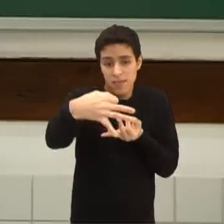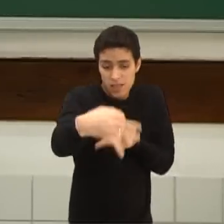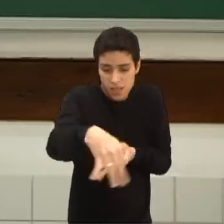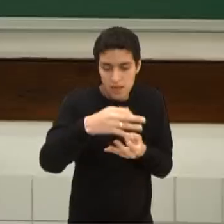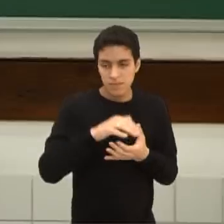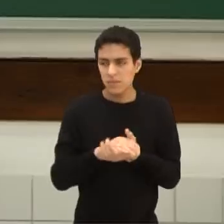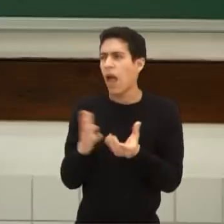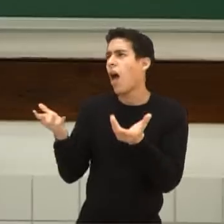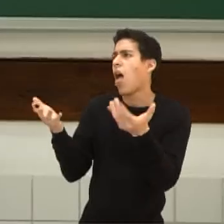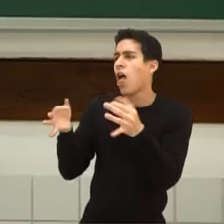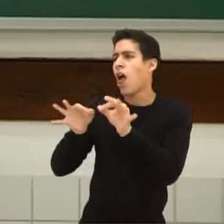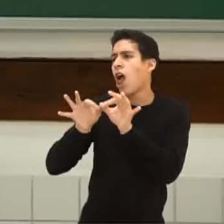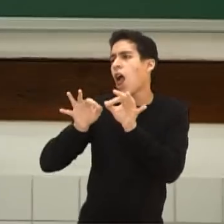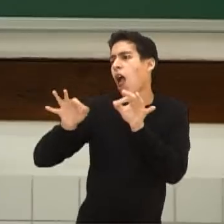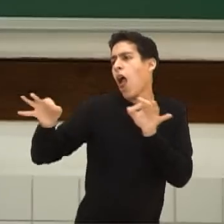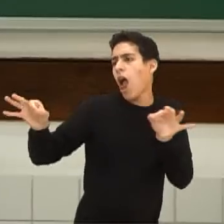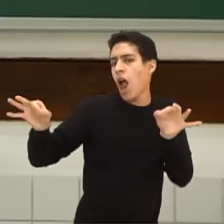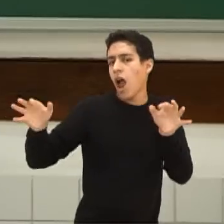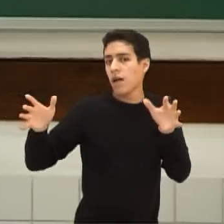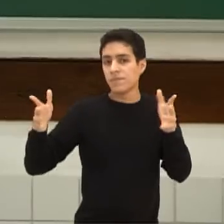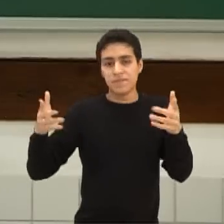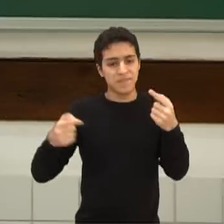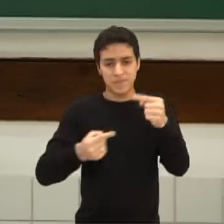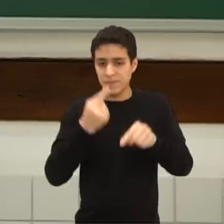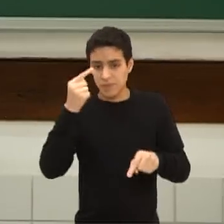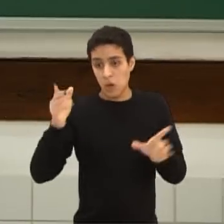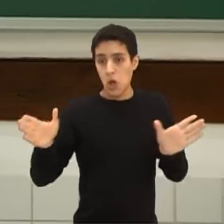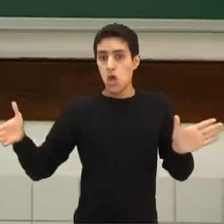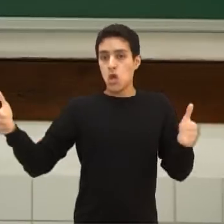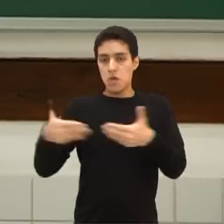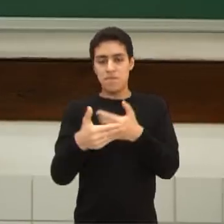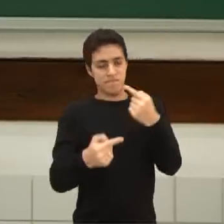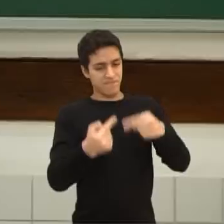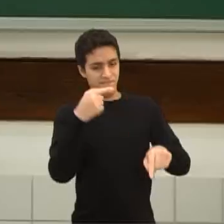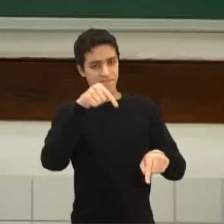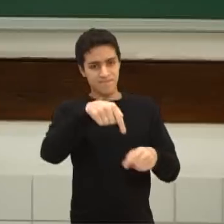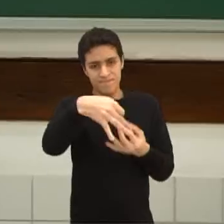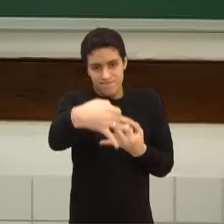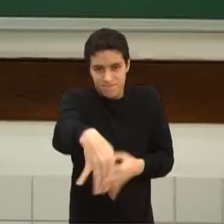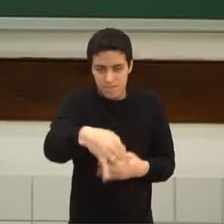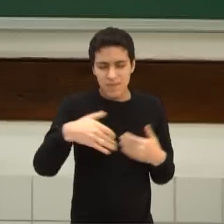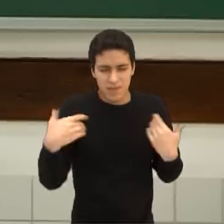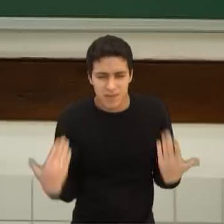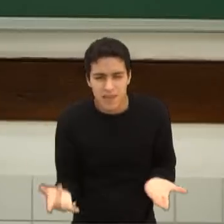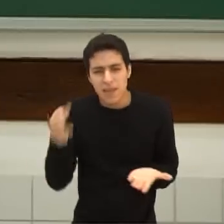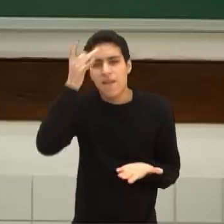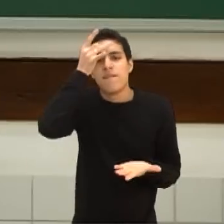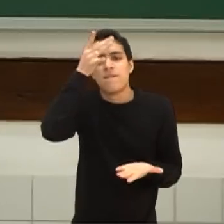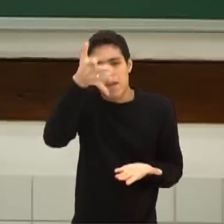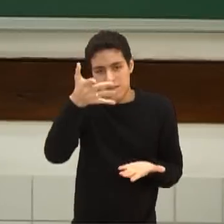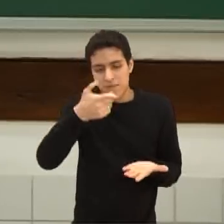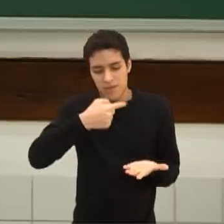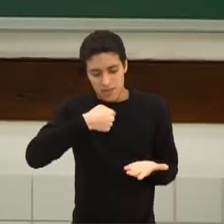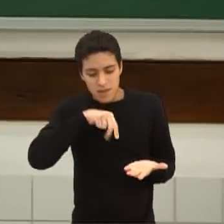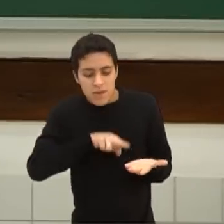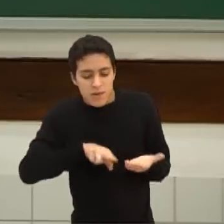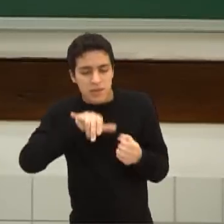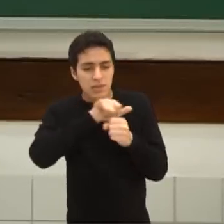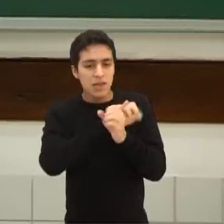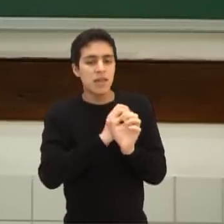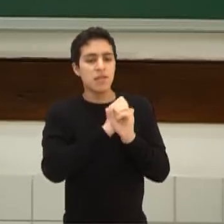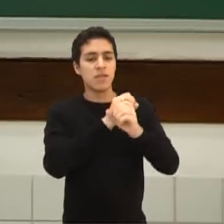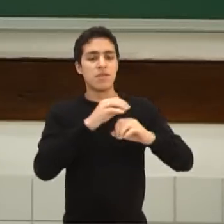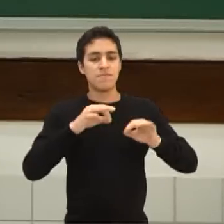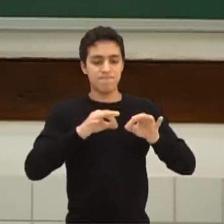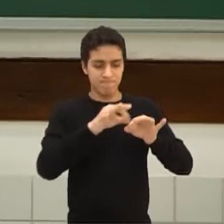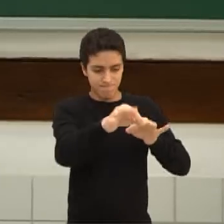vou fazer um cubo enorme, não vai caber na folha, tá bom? Então, para ficar um pouco mais fácil, a prof usou essa medida. Quando